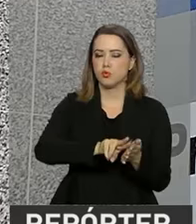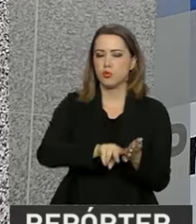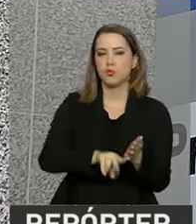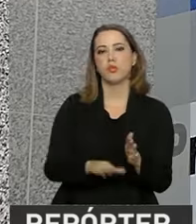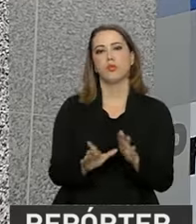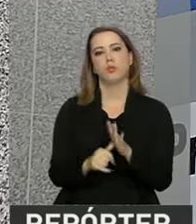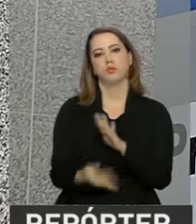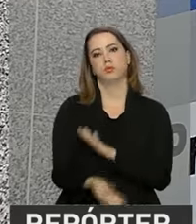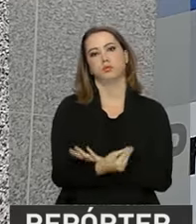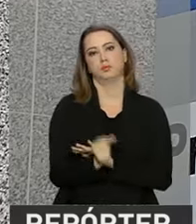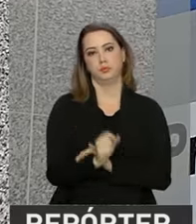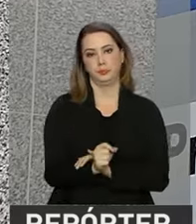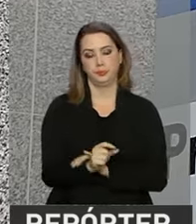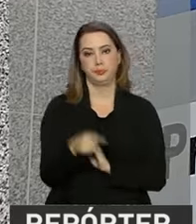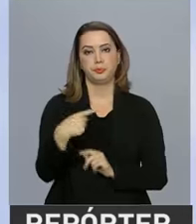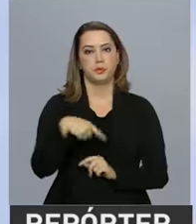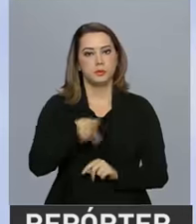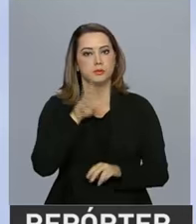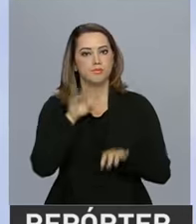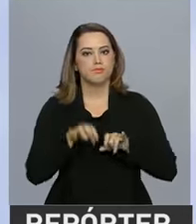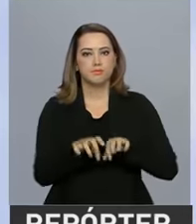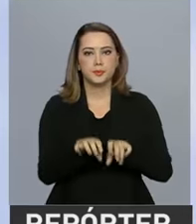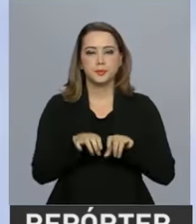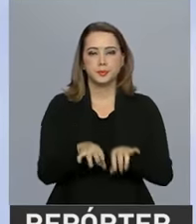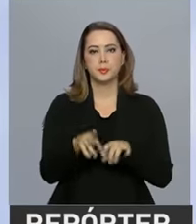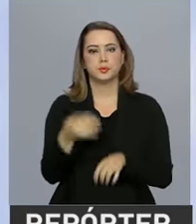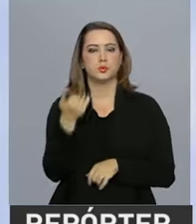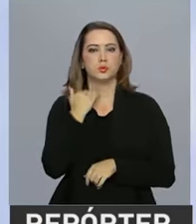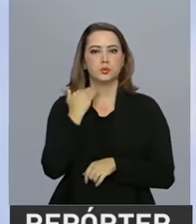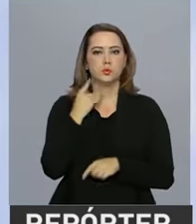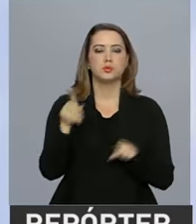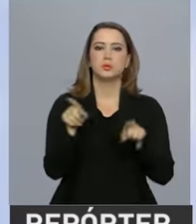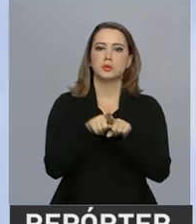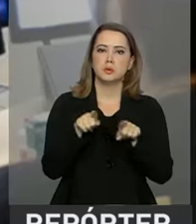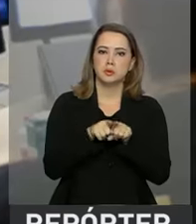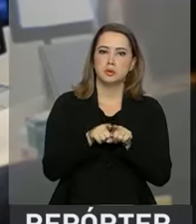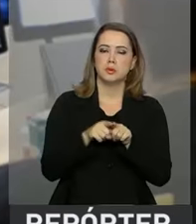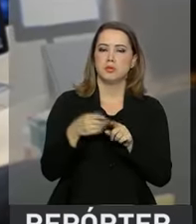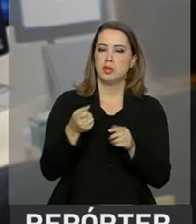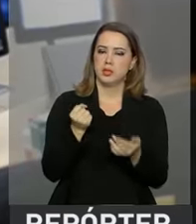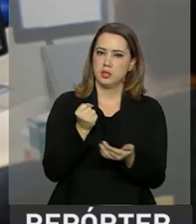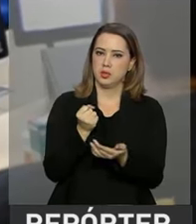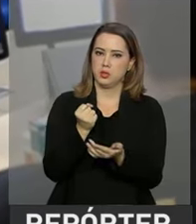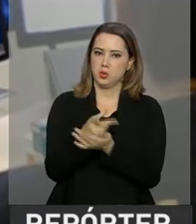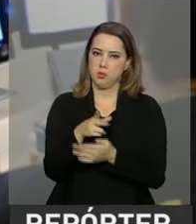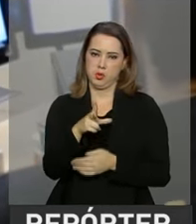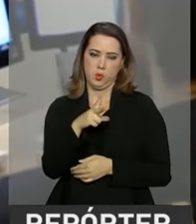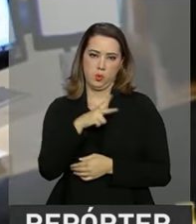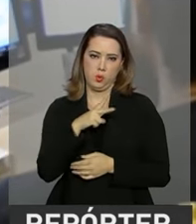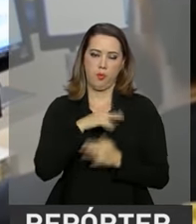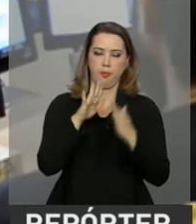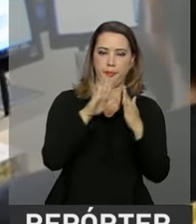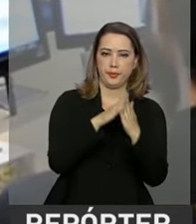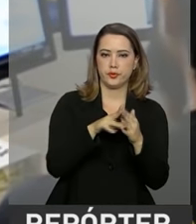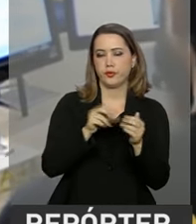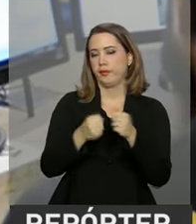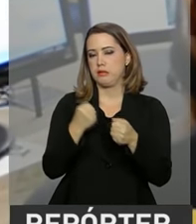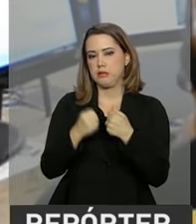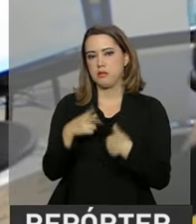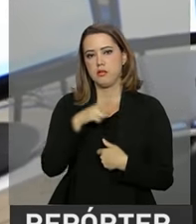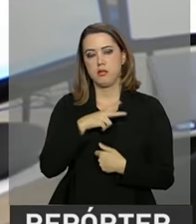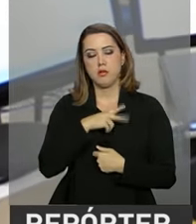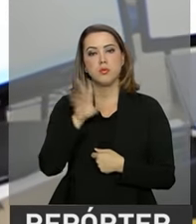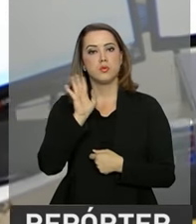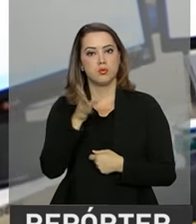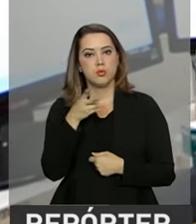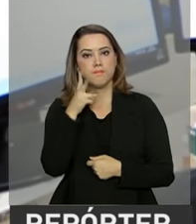análises de movimentações bancárias e levantamento de patrimônio ilegal feitas pelos Laboratórios identificaram até